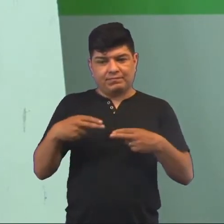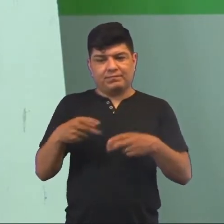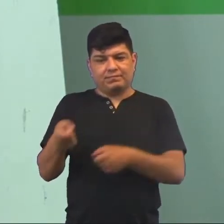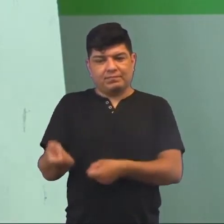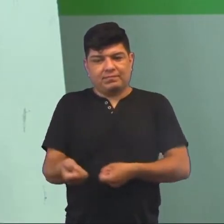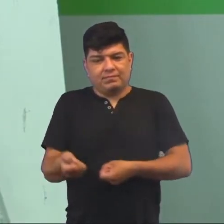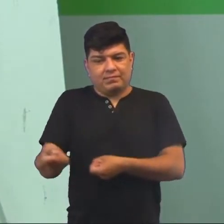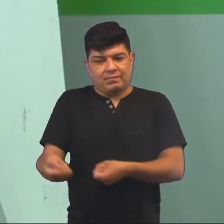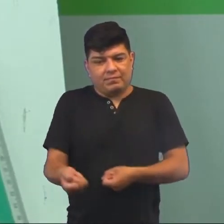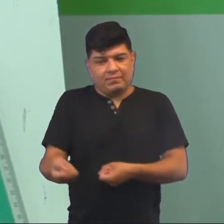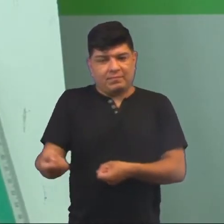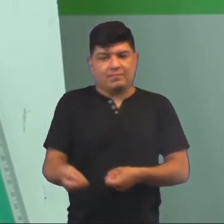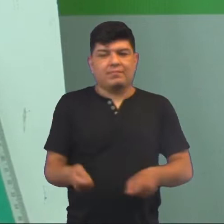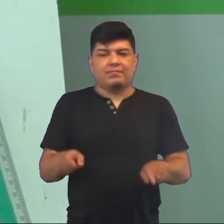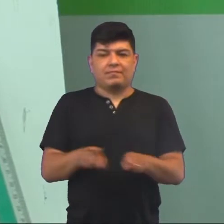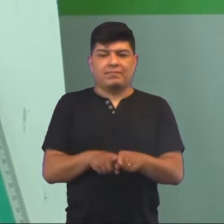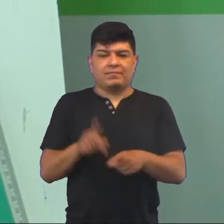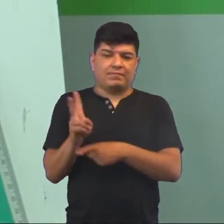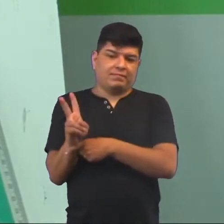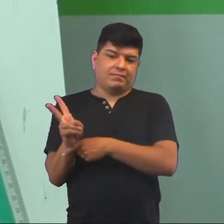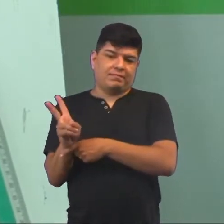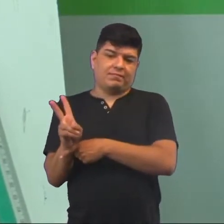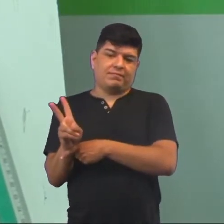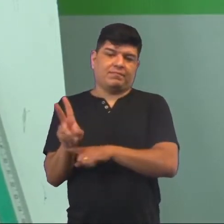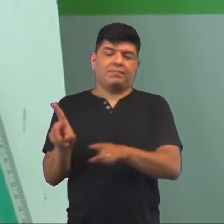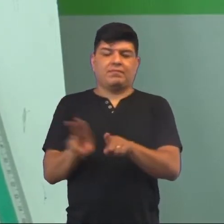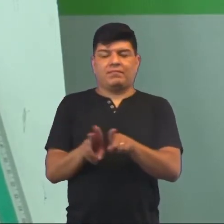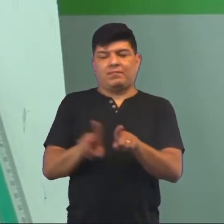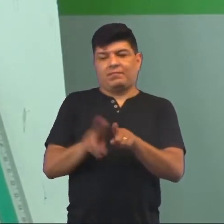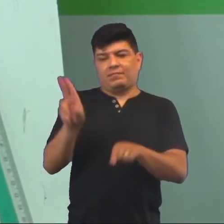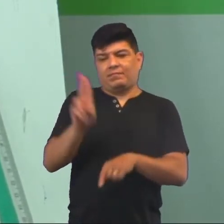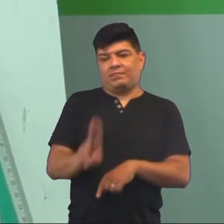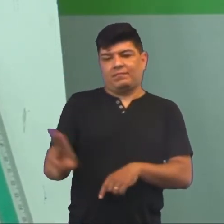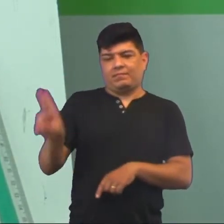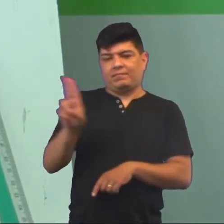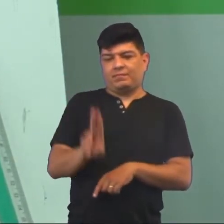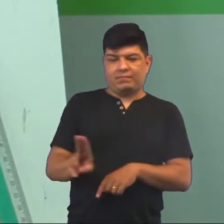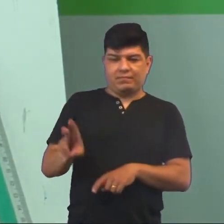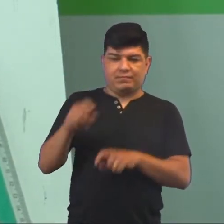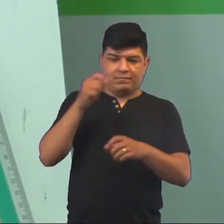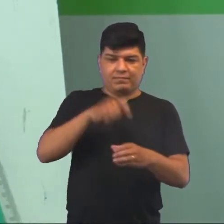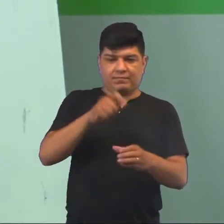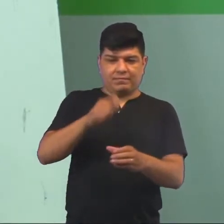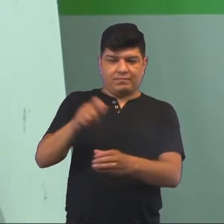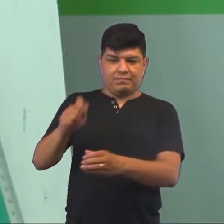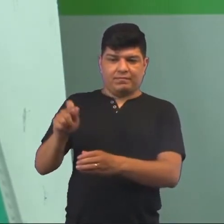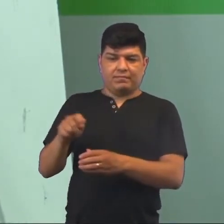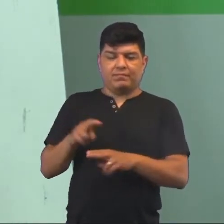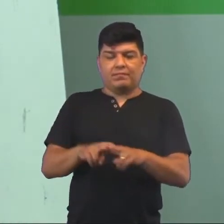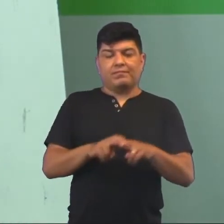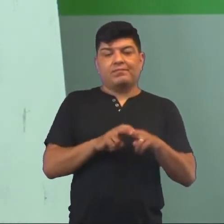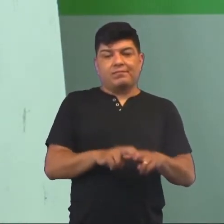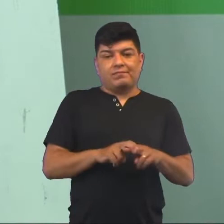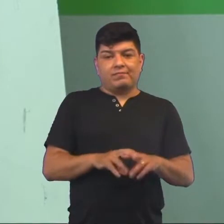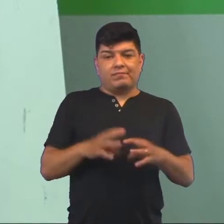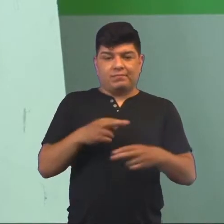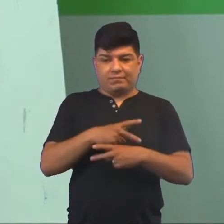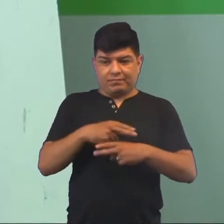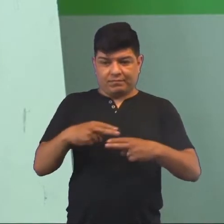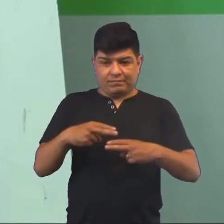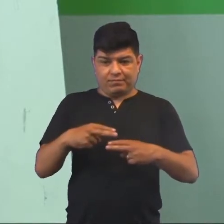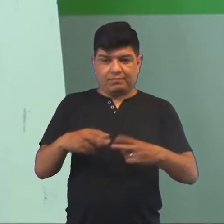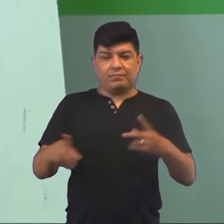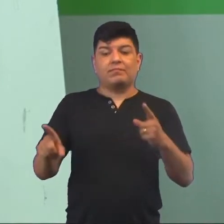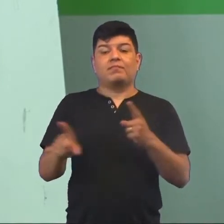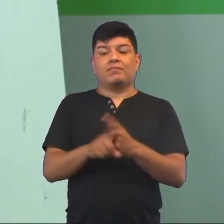pela enxada, tá? E fertilizante também, muito usado também na agricultura. Então, esses produtos